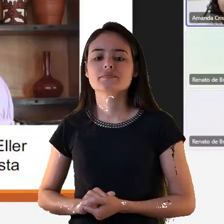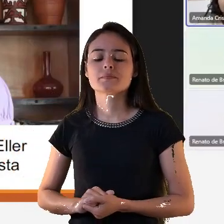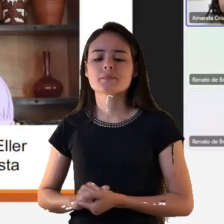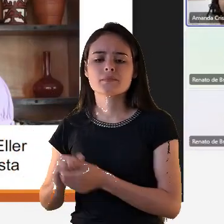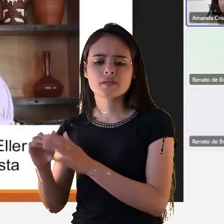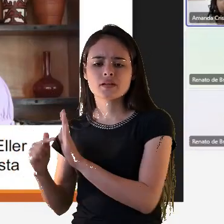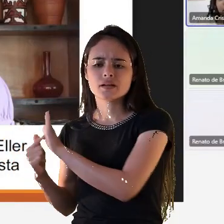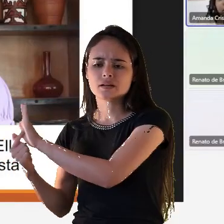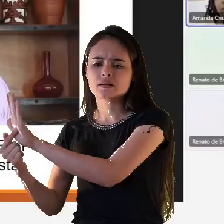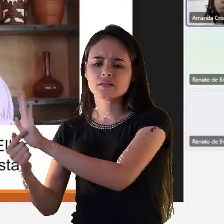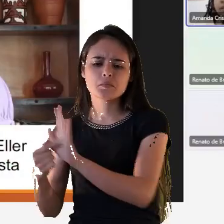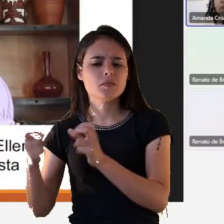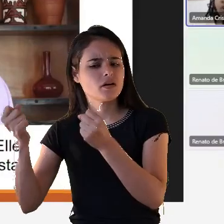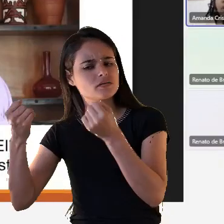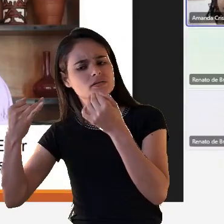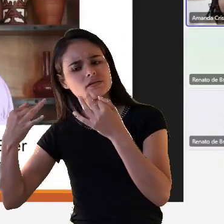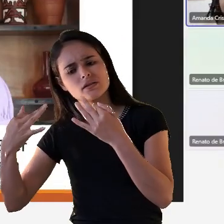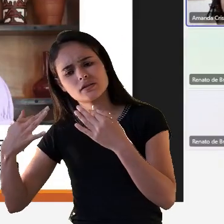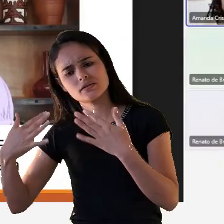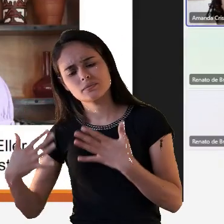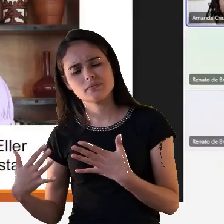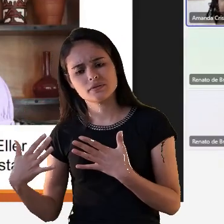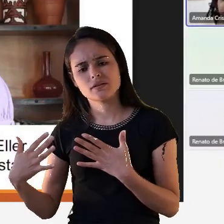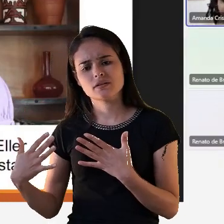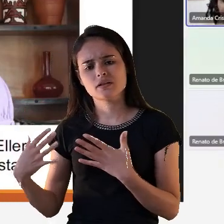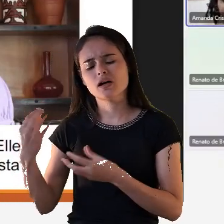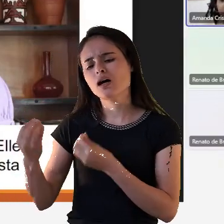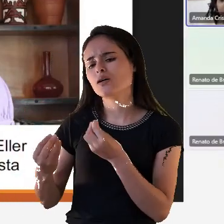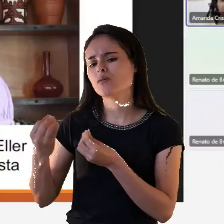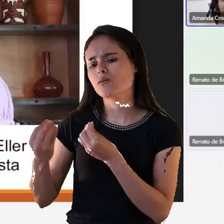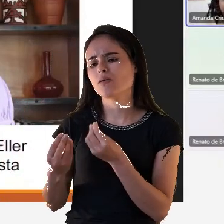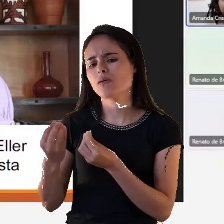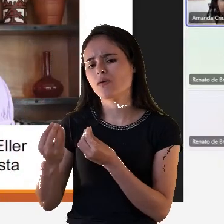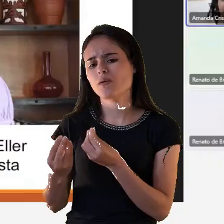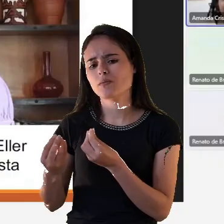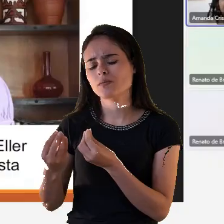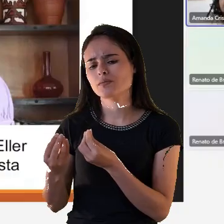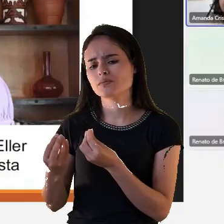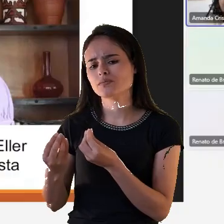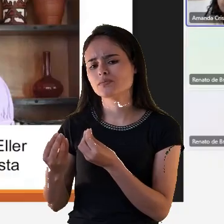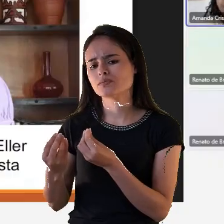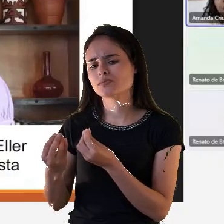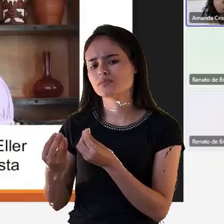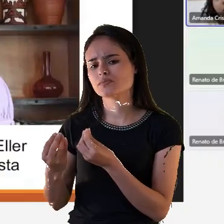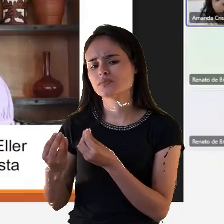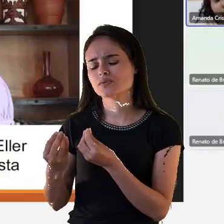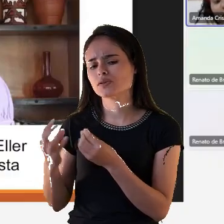ela conta sobre toda a ciência, né, negra,